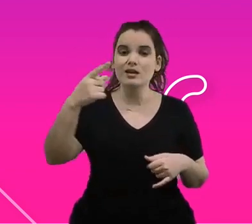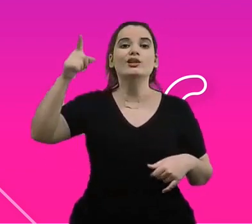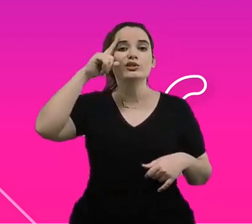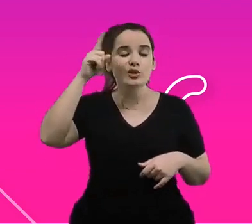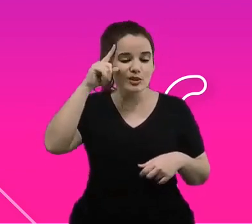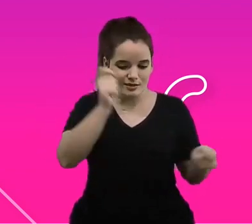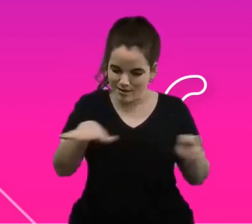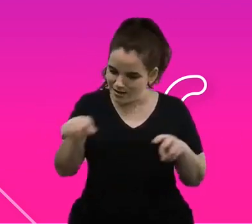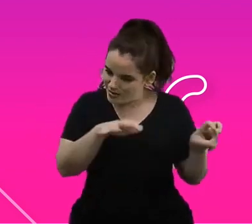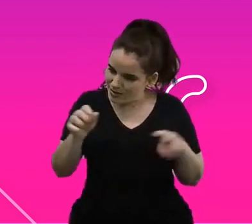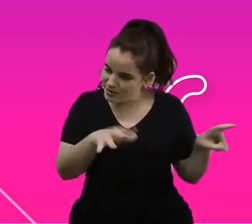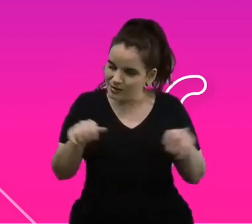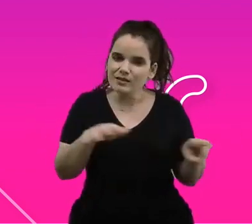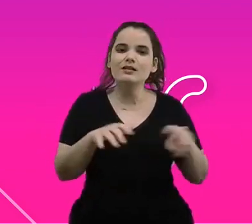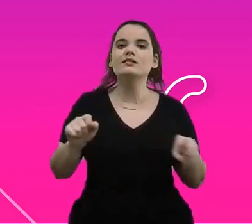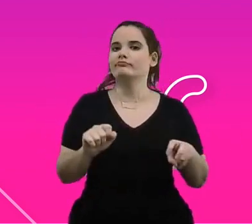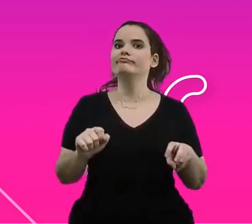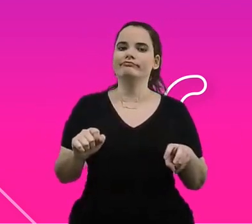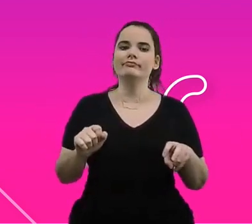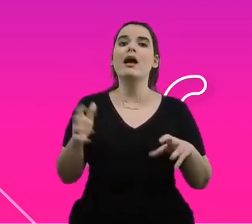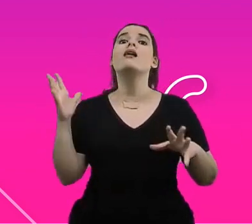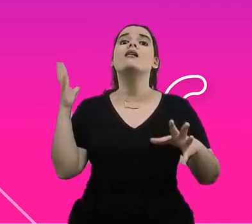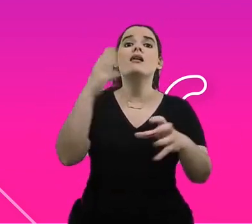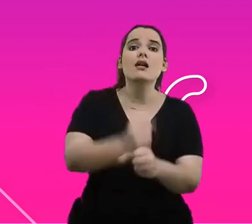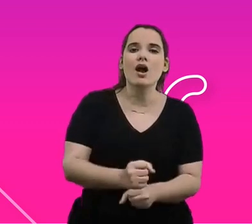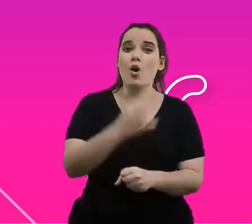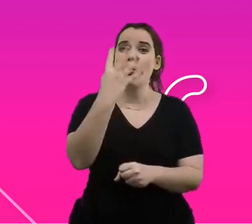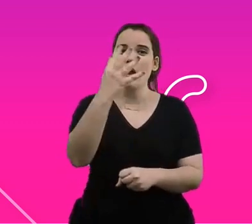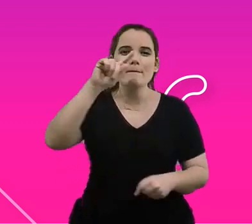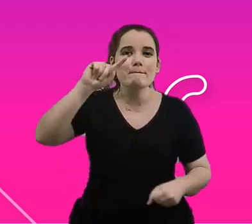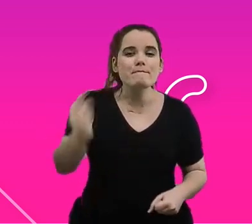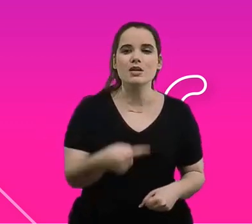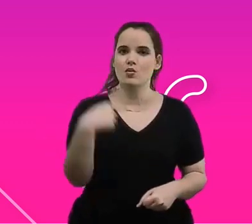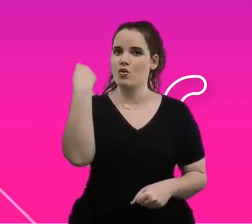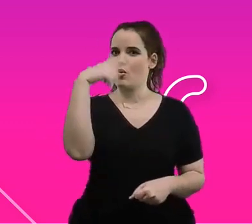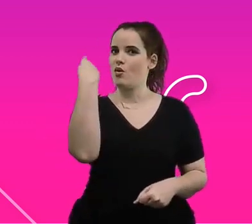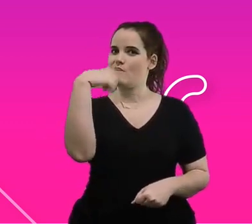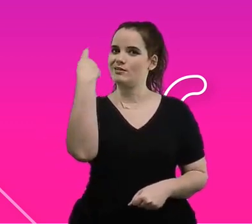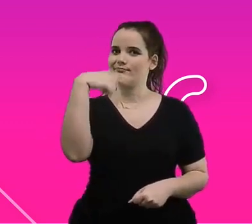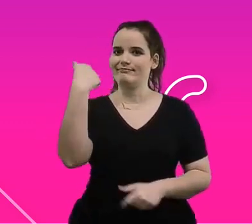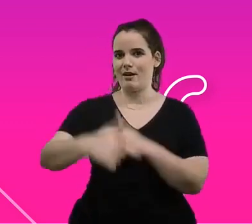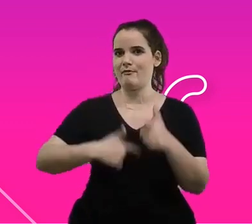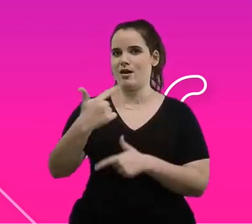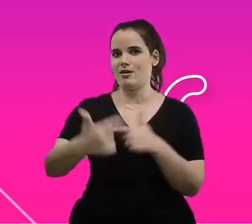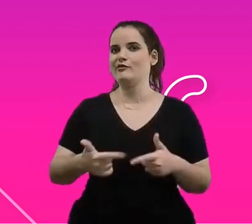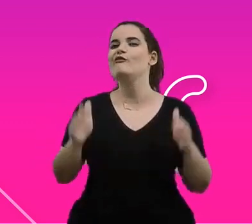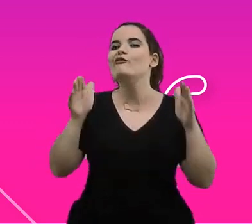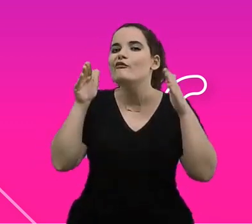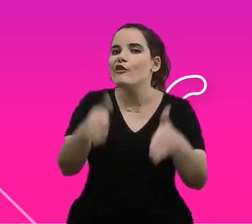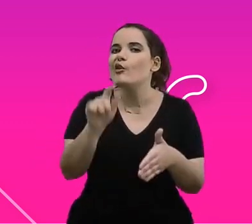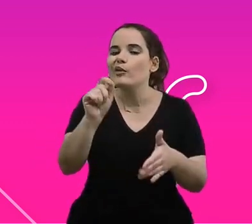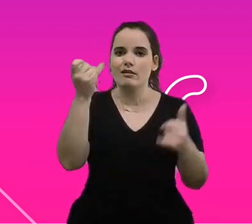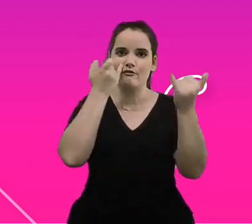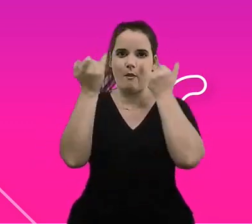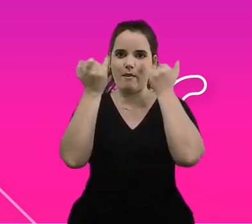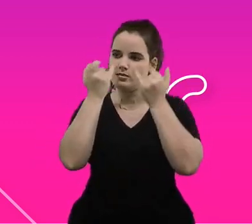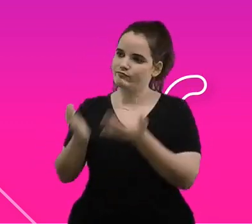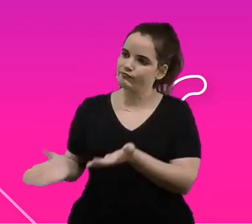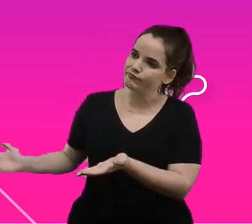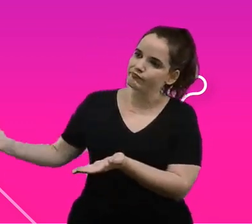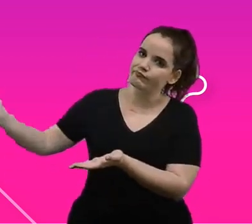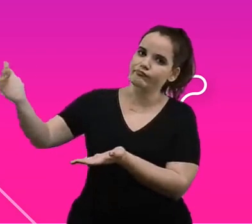acho que pode ser bastante divulgado, publicado, comunicado, discutido, porque ele traz valor para uma cadeia toda de proteína